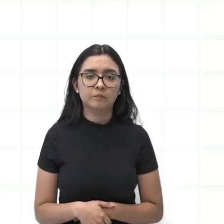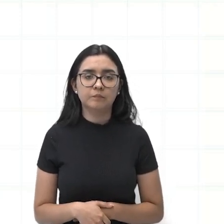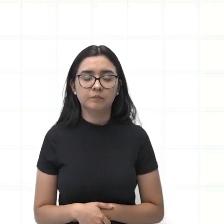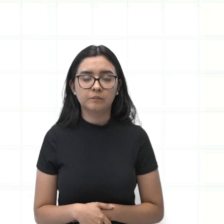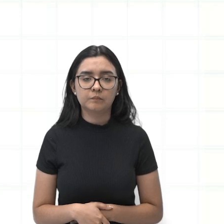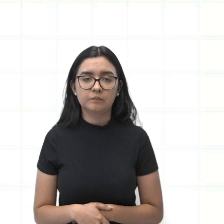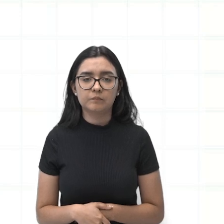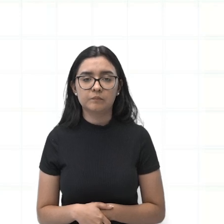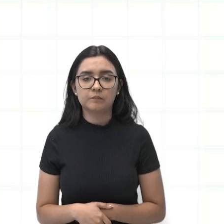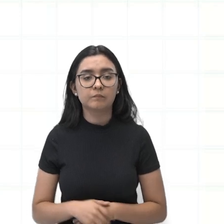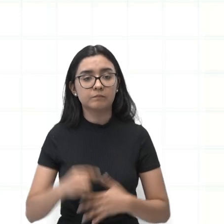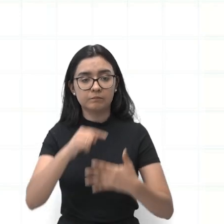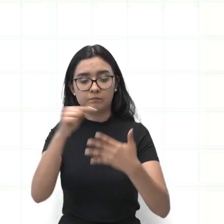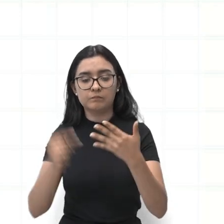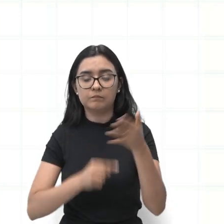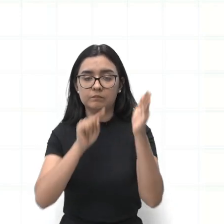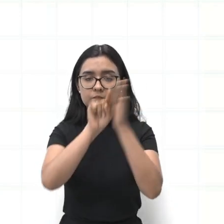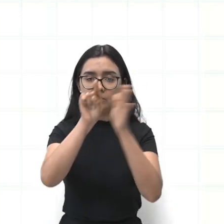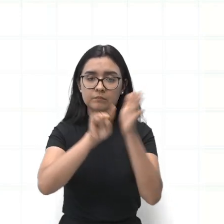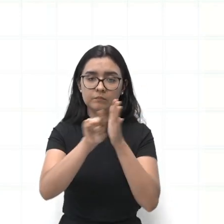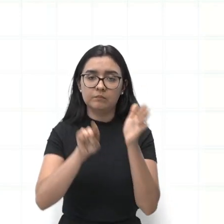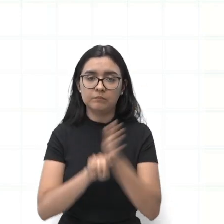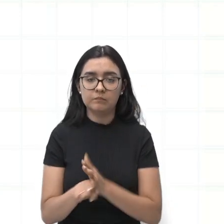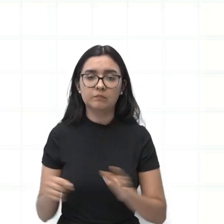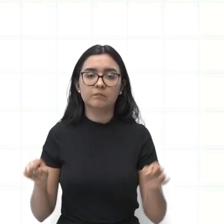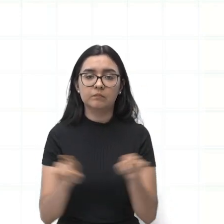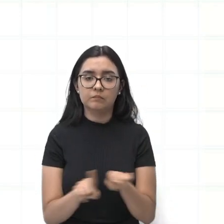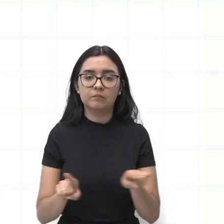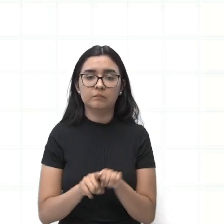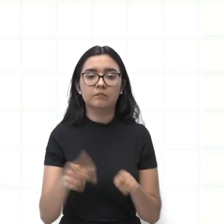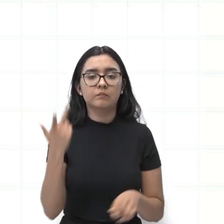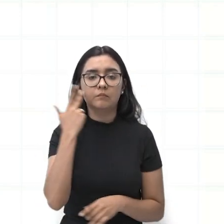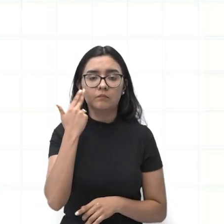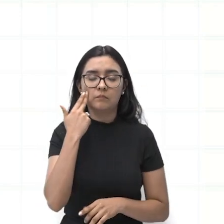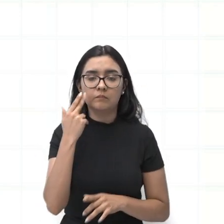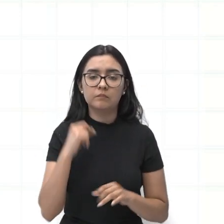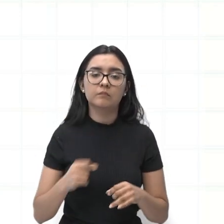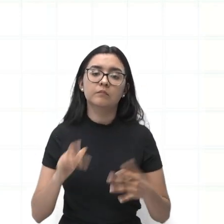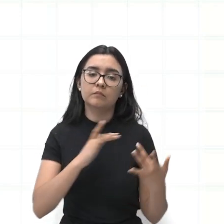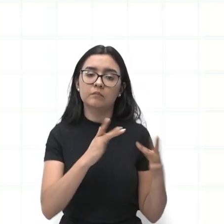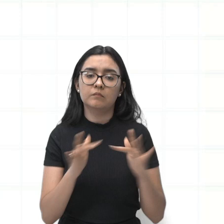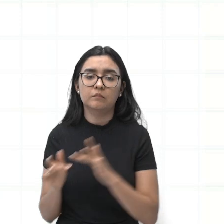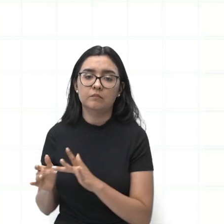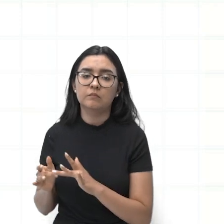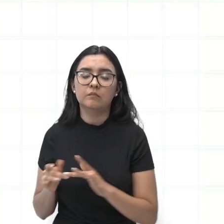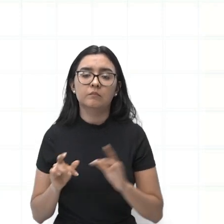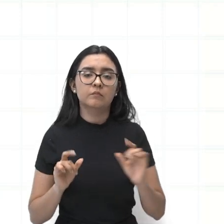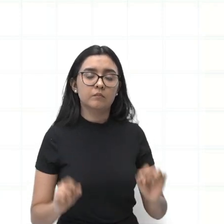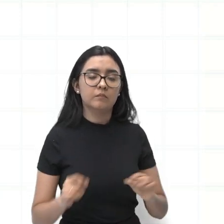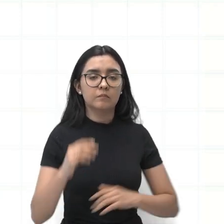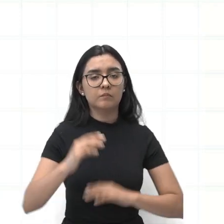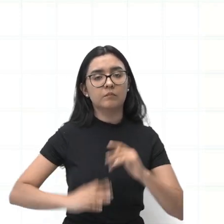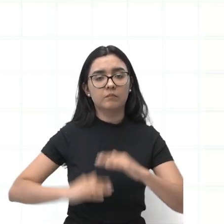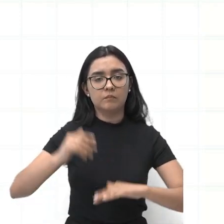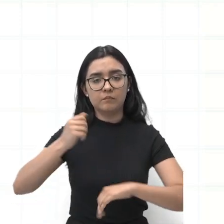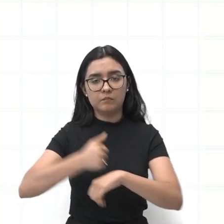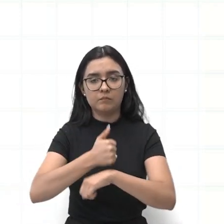friend? Quem é o seu melhor amigo? Então essas perguntinhas aí também bastante comum dentro desse contexto aqui